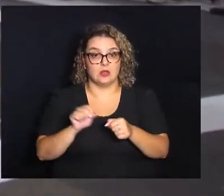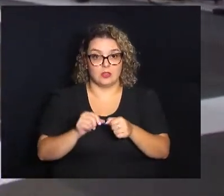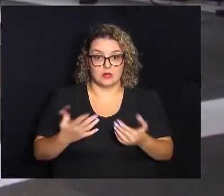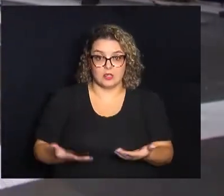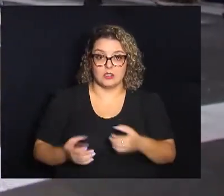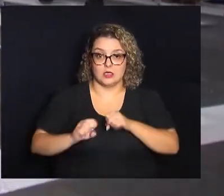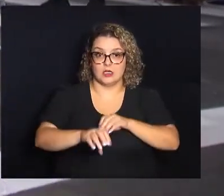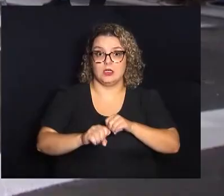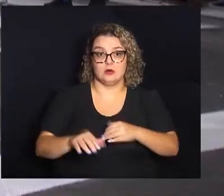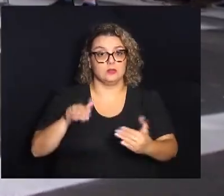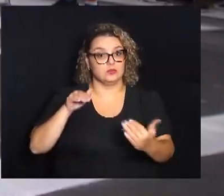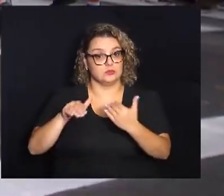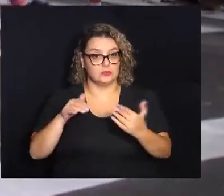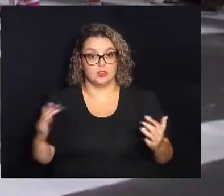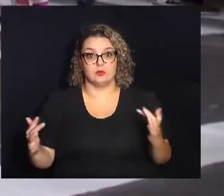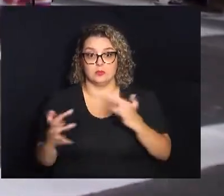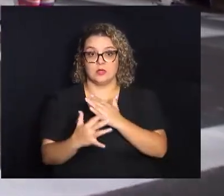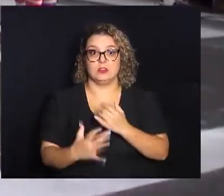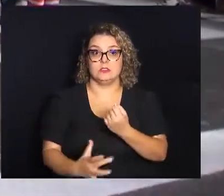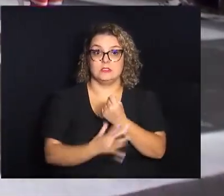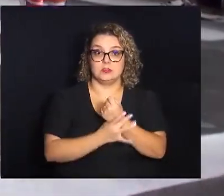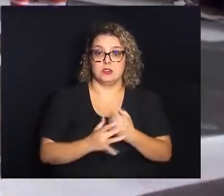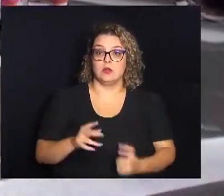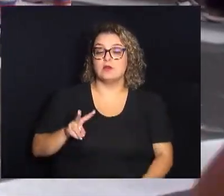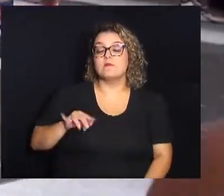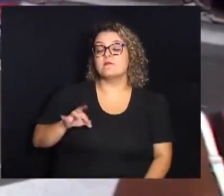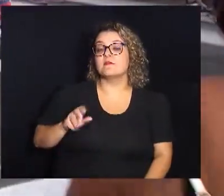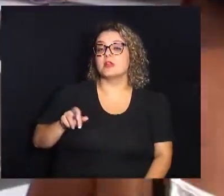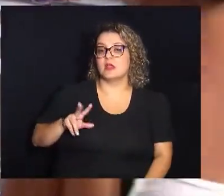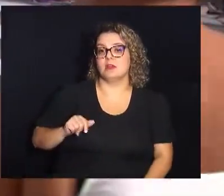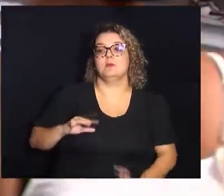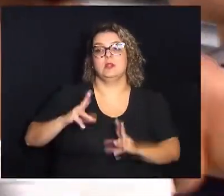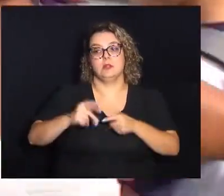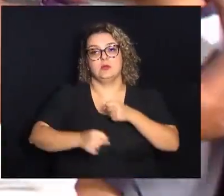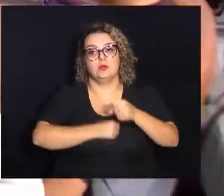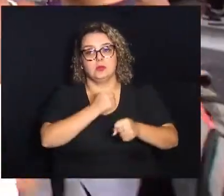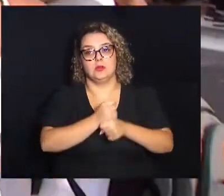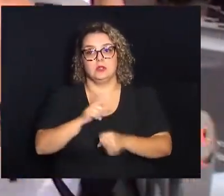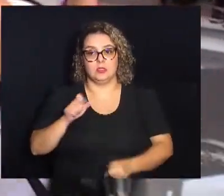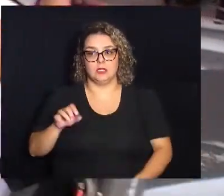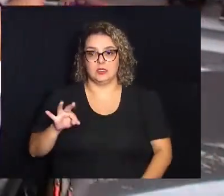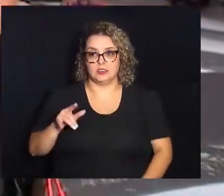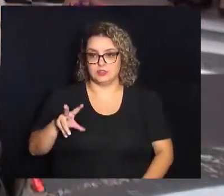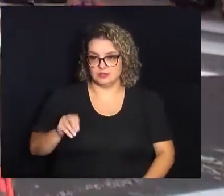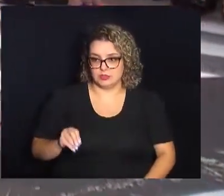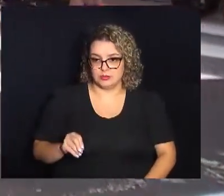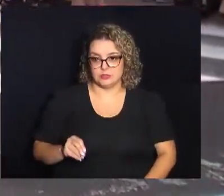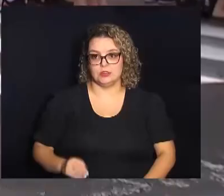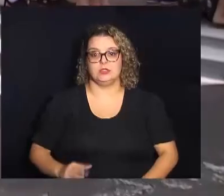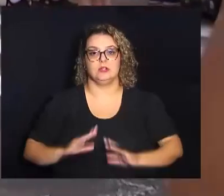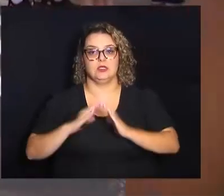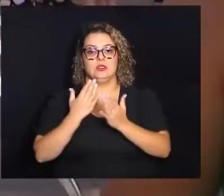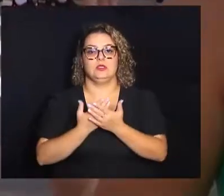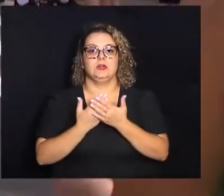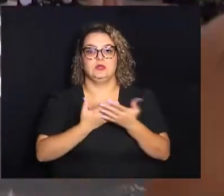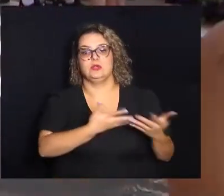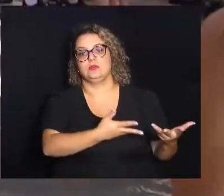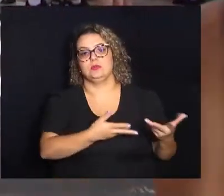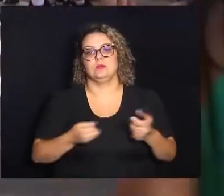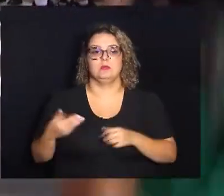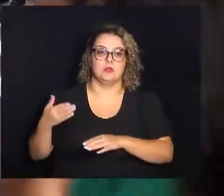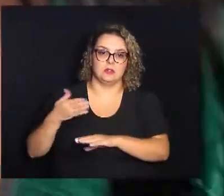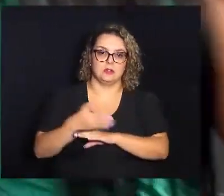educação para a mobilidade, em segurança viária, para todo o ano letivo. E aí as escolas são convidadas, então, para participar